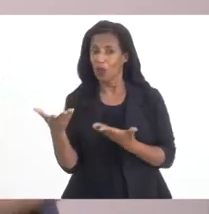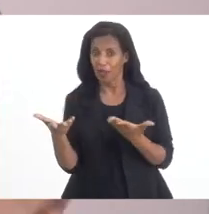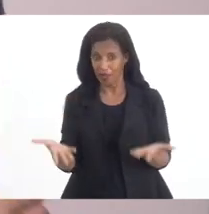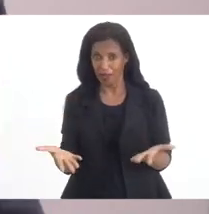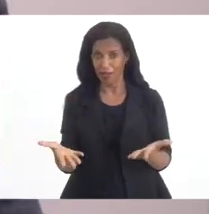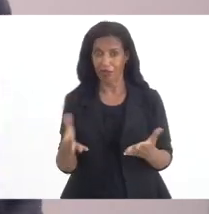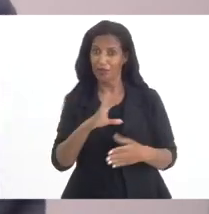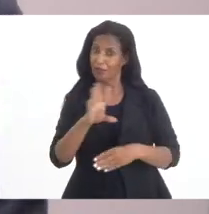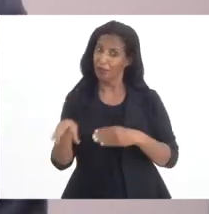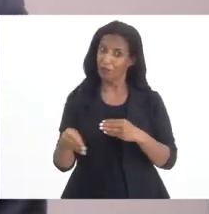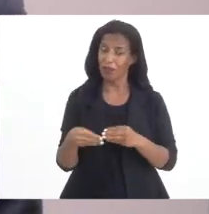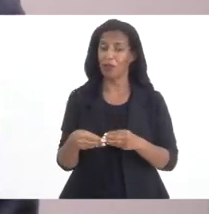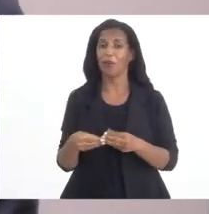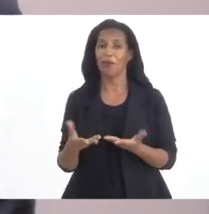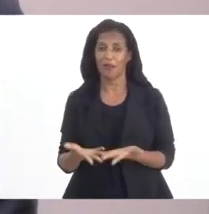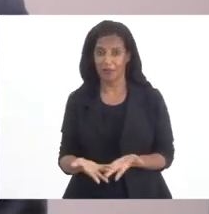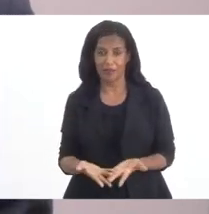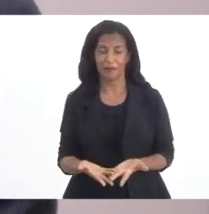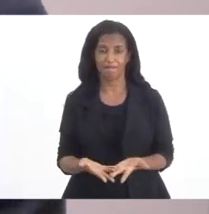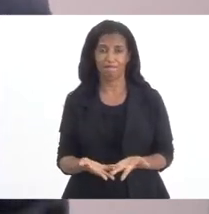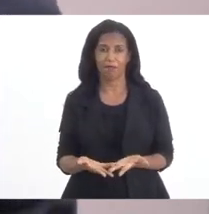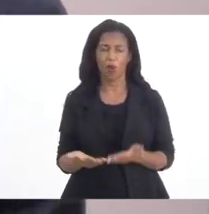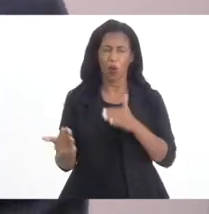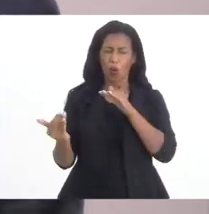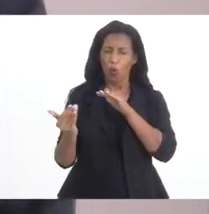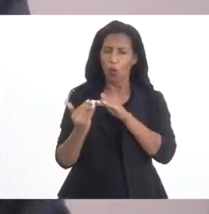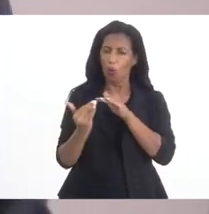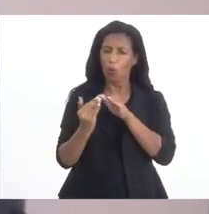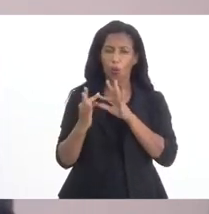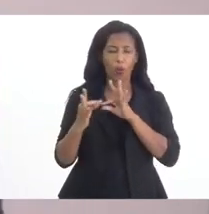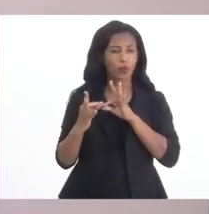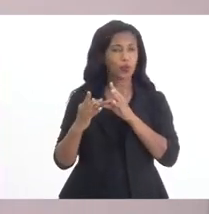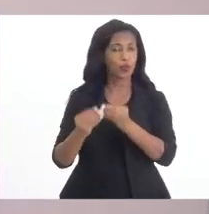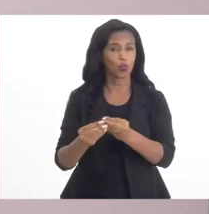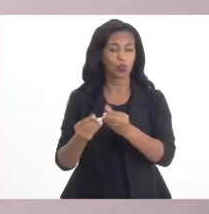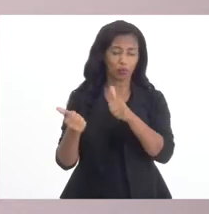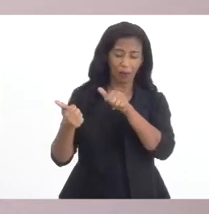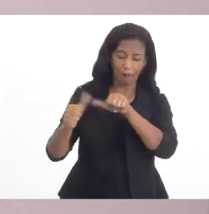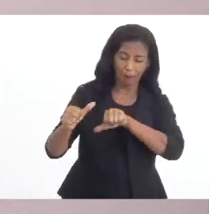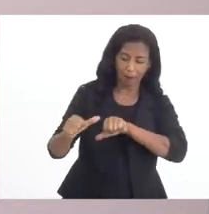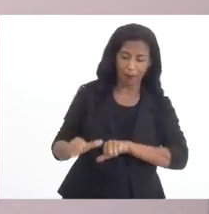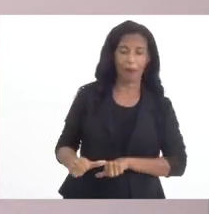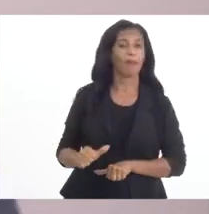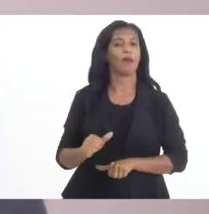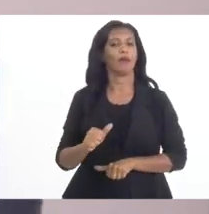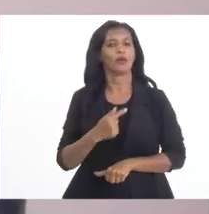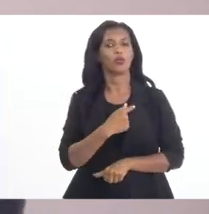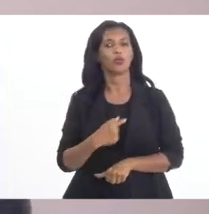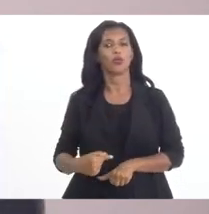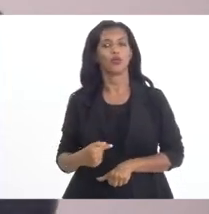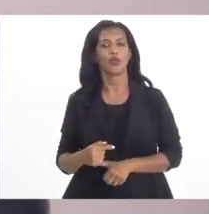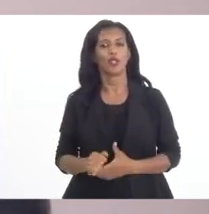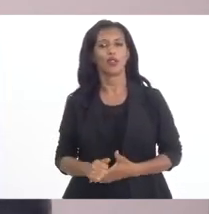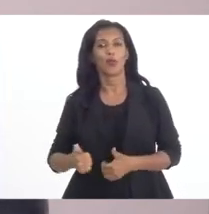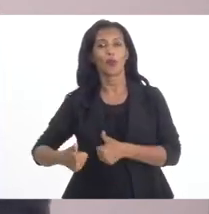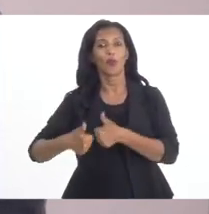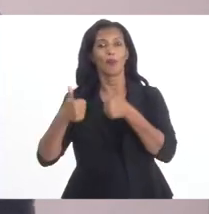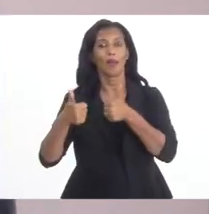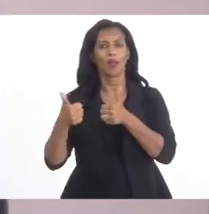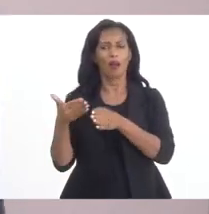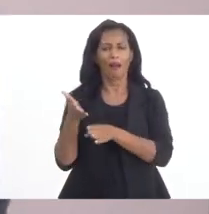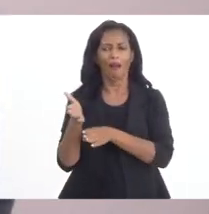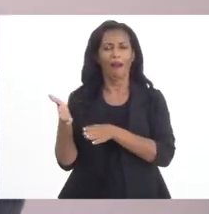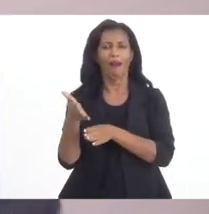da incorporação. Né? Concordo tanto com Vossa Excelência nessa análise do governo que eu concluo que o melhor caminho